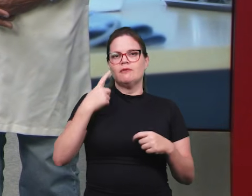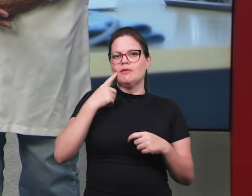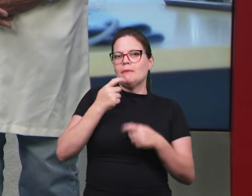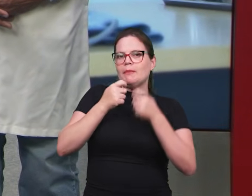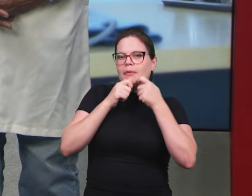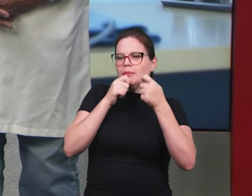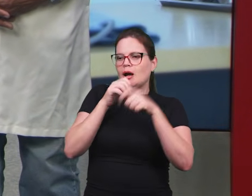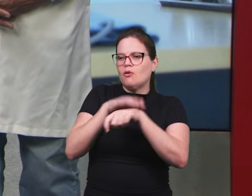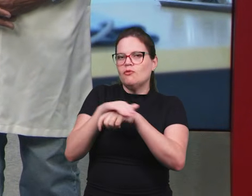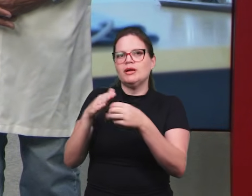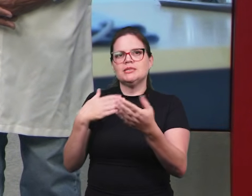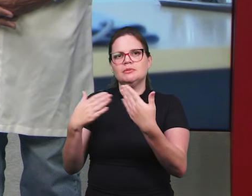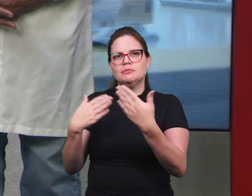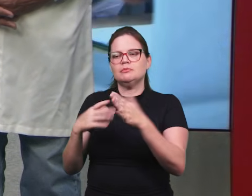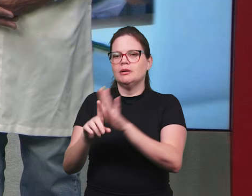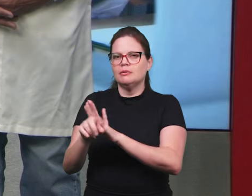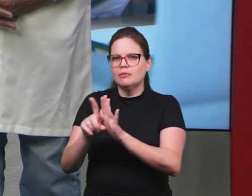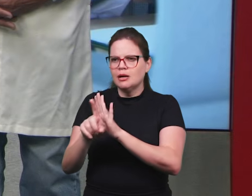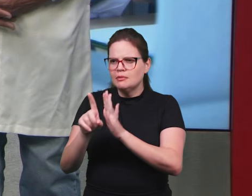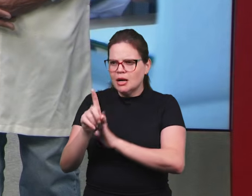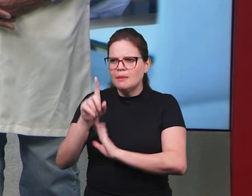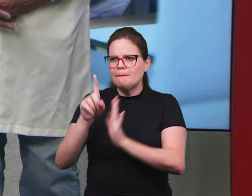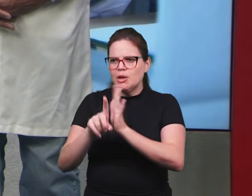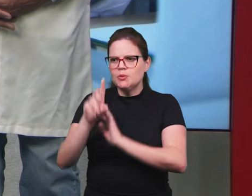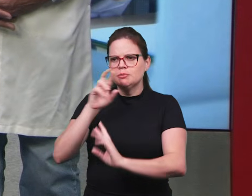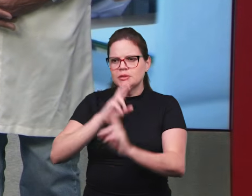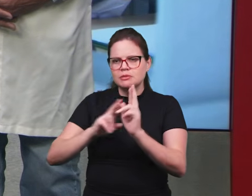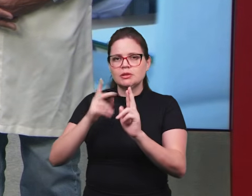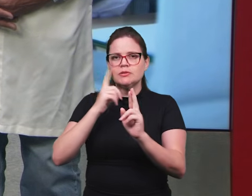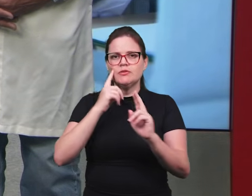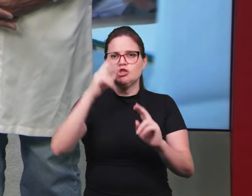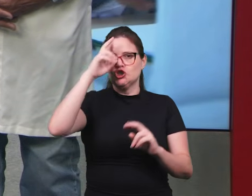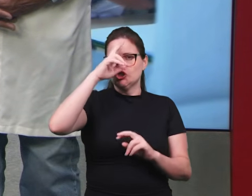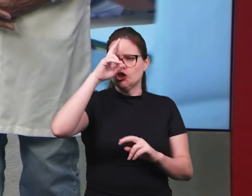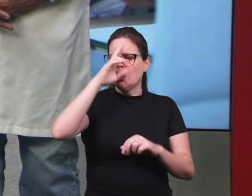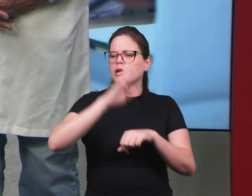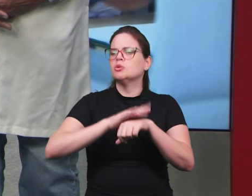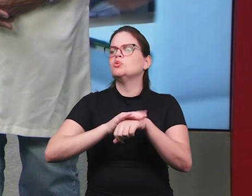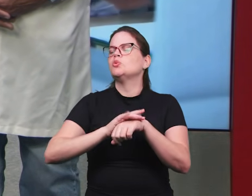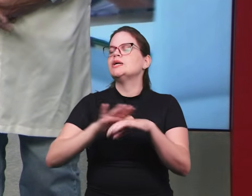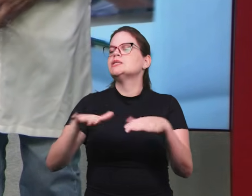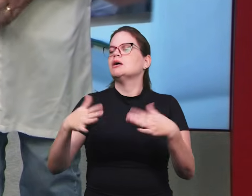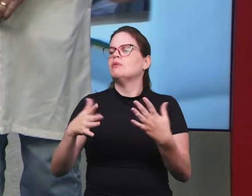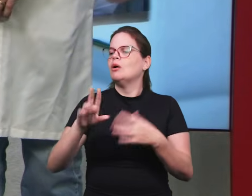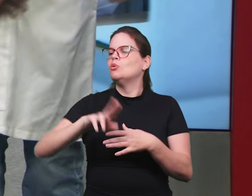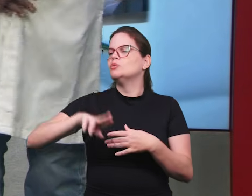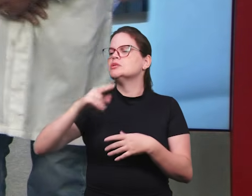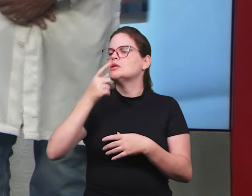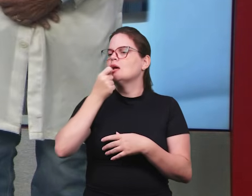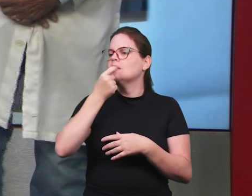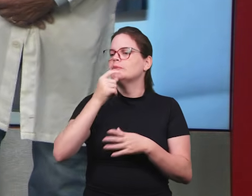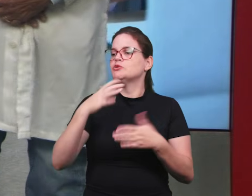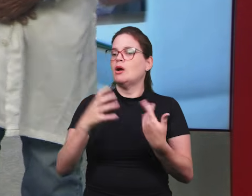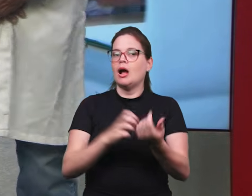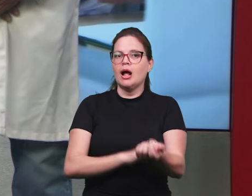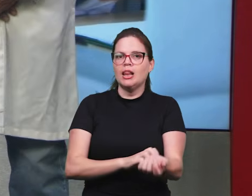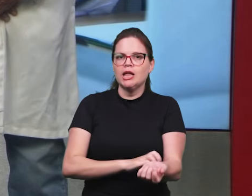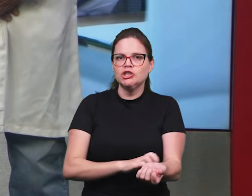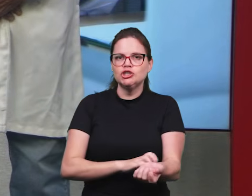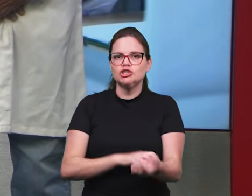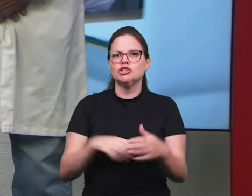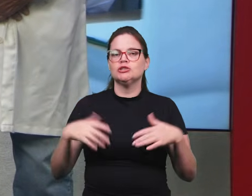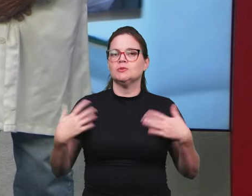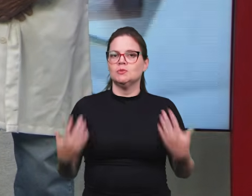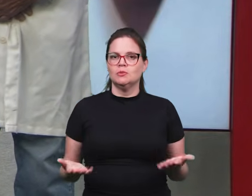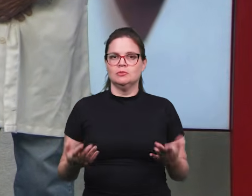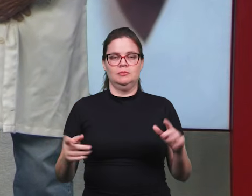entrevista, certo? Revisando todo o histórico de doenças, de uso de medicamentos, alergias,